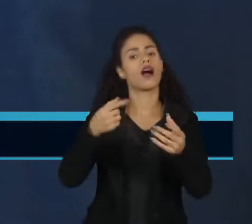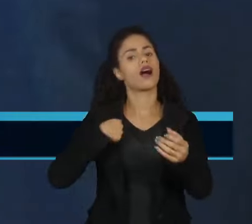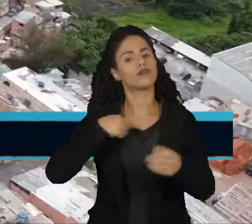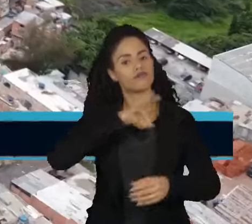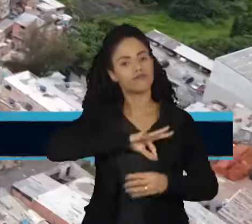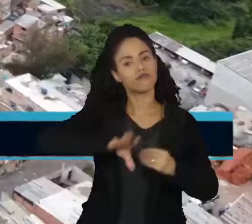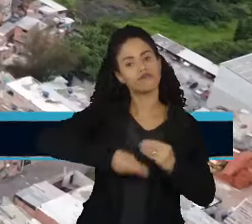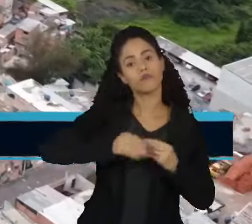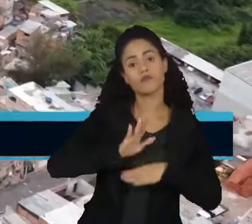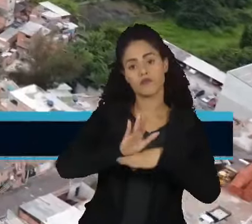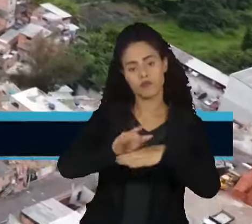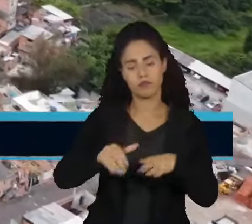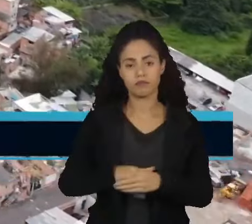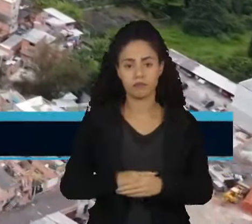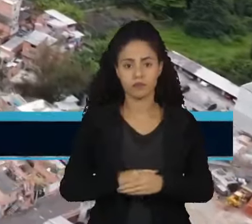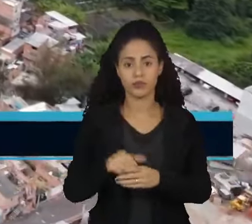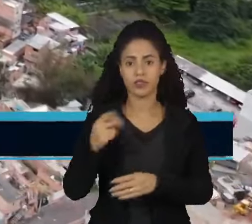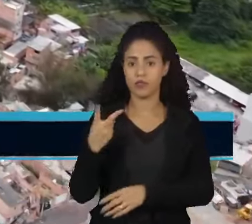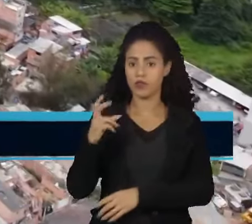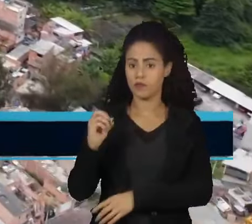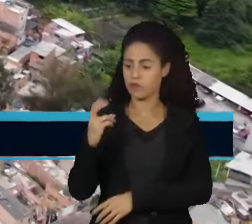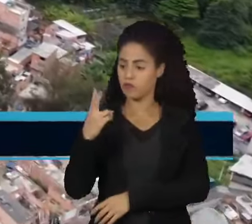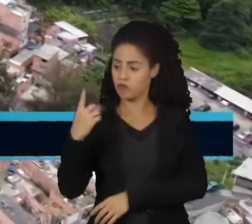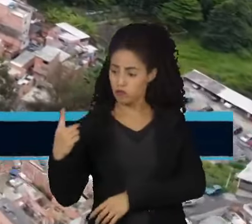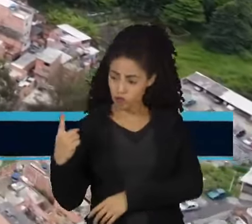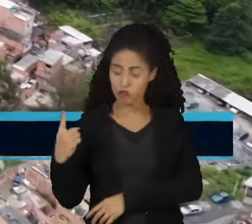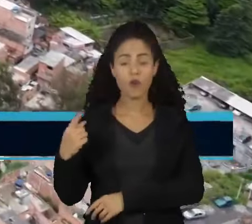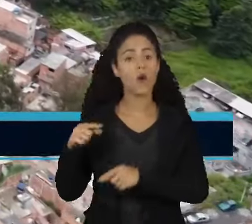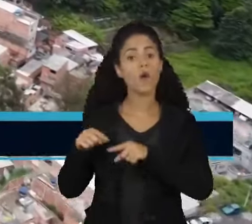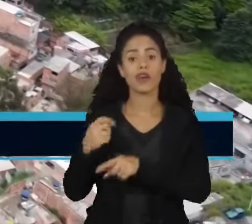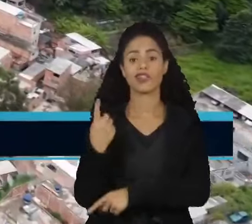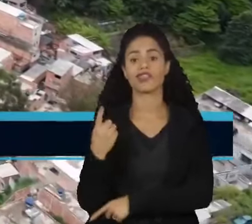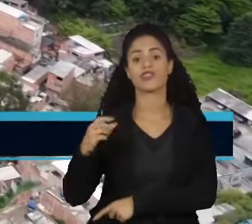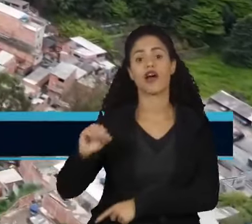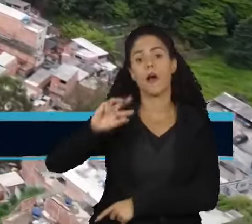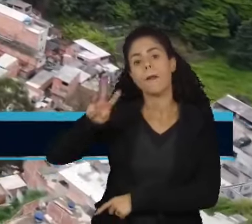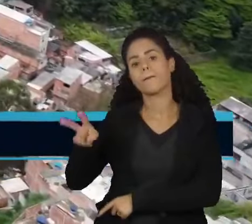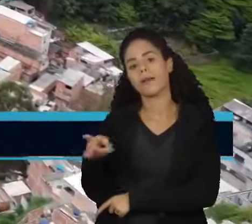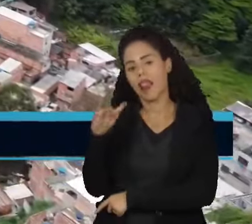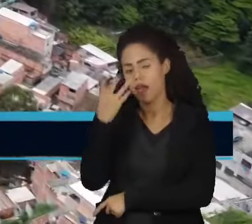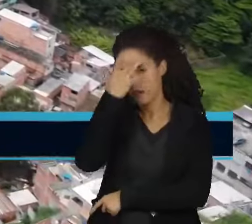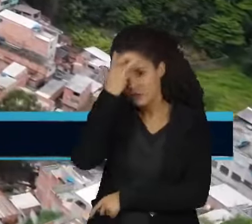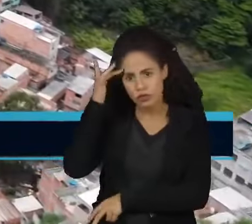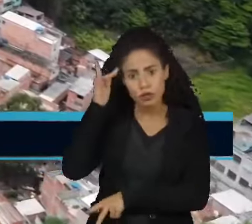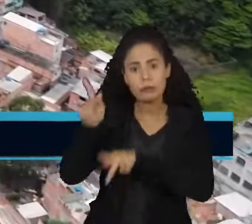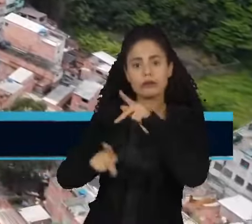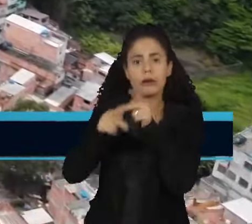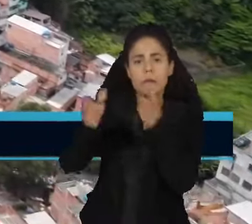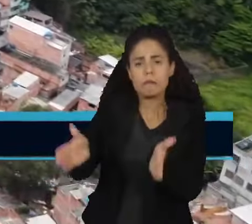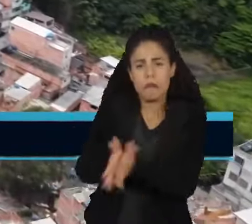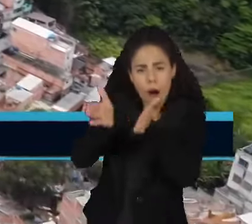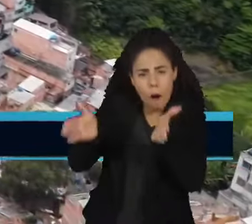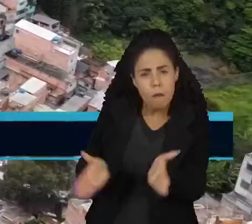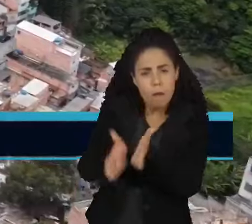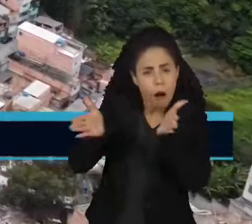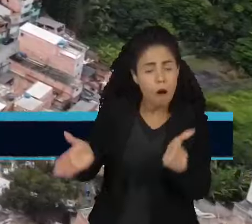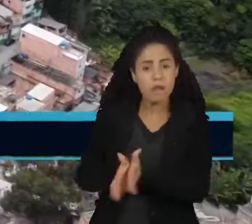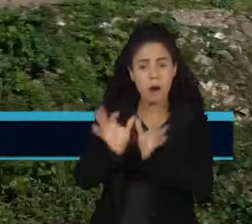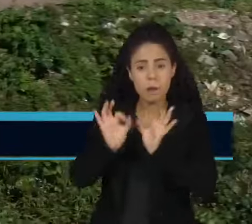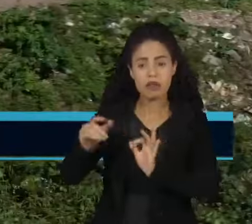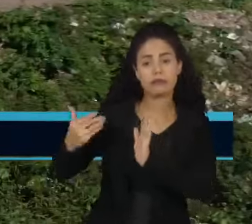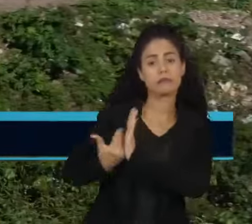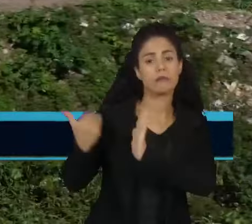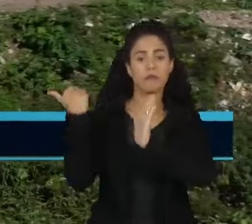renda. Em 2021, o Brasil tinha 19 milhões de pessoas em situação de extrema